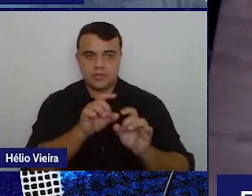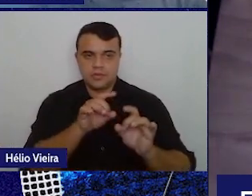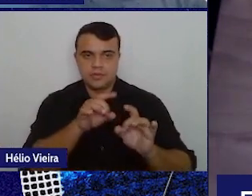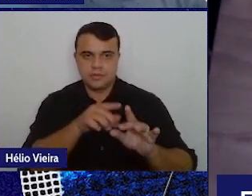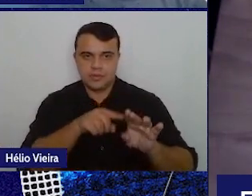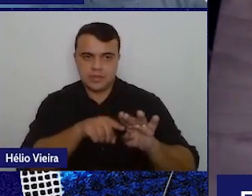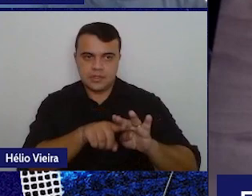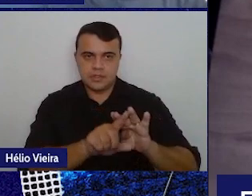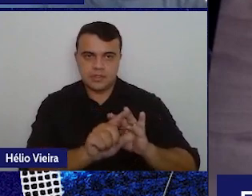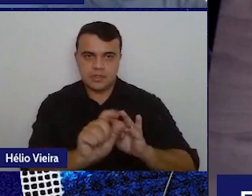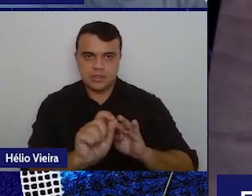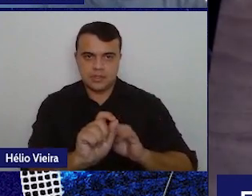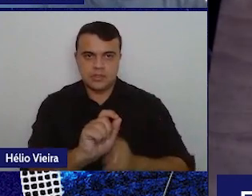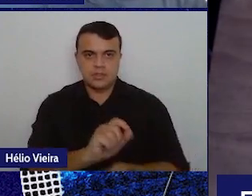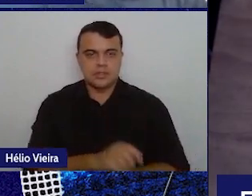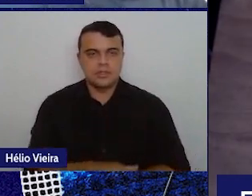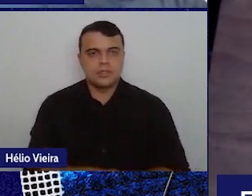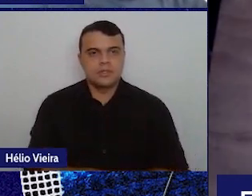aqui,